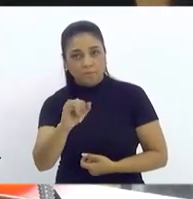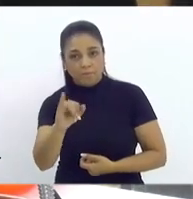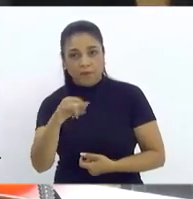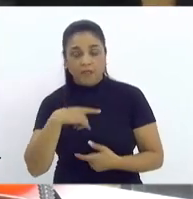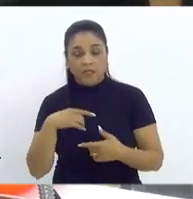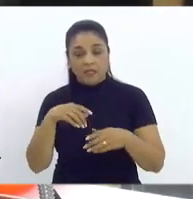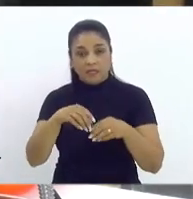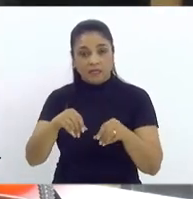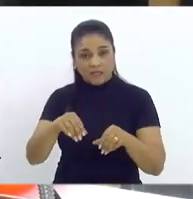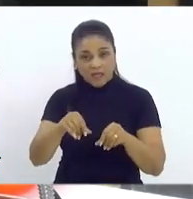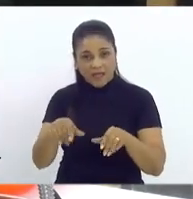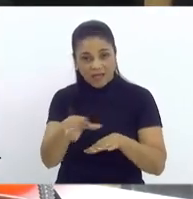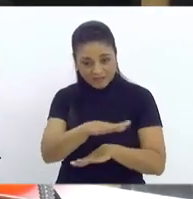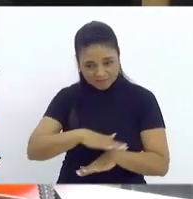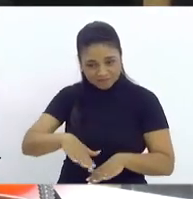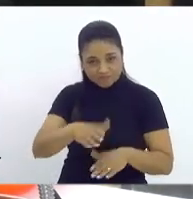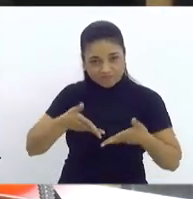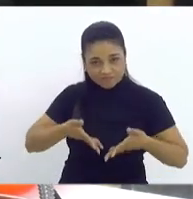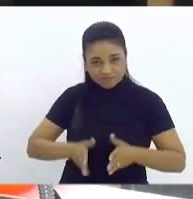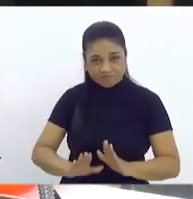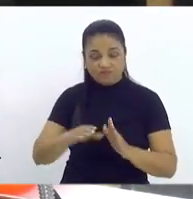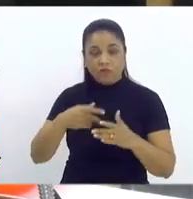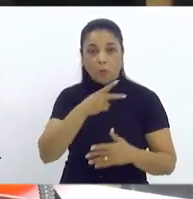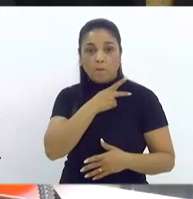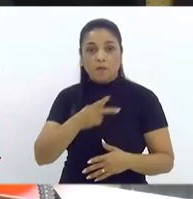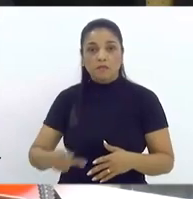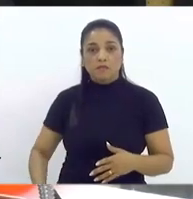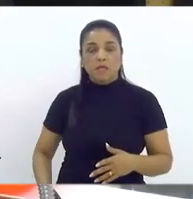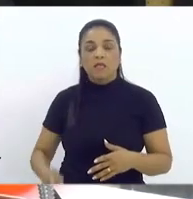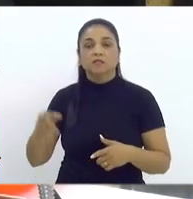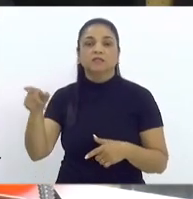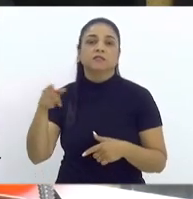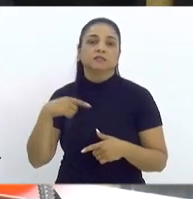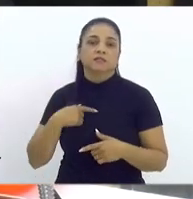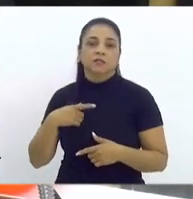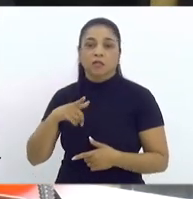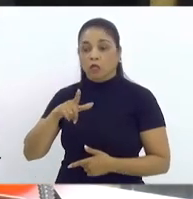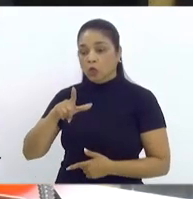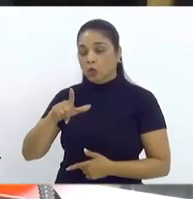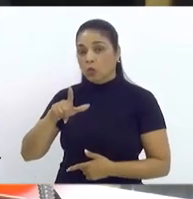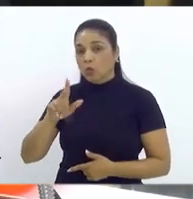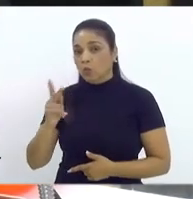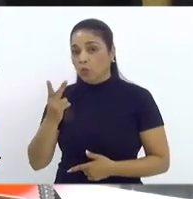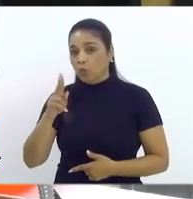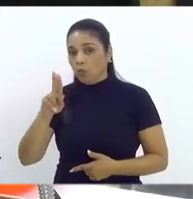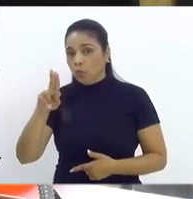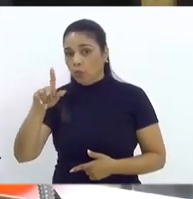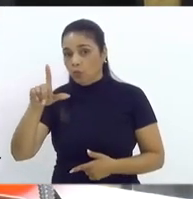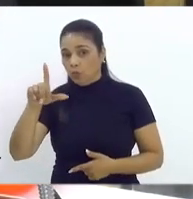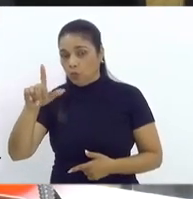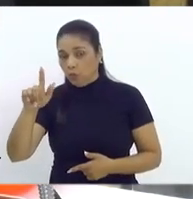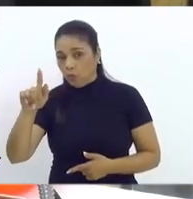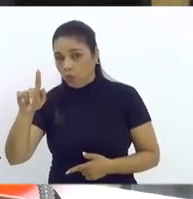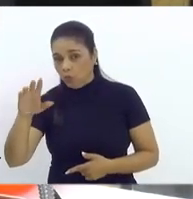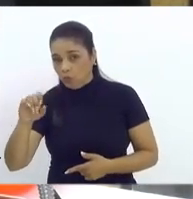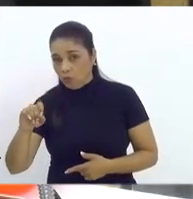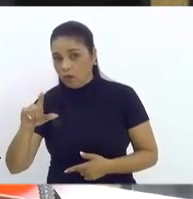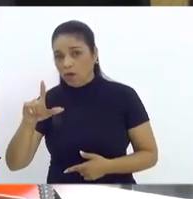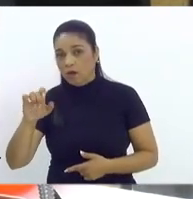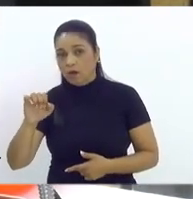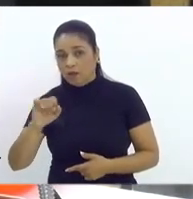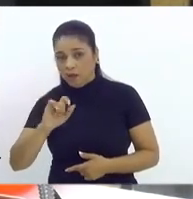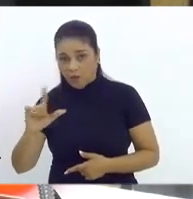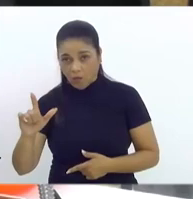Murilo Leal. Eterno presidente porque é uma espécie de Hugo Chaves da Getransp. Ele é conselheiro há 5 anos e lá está como